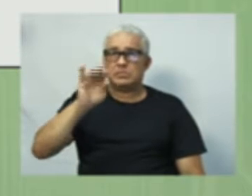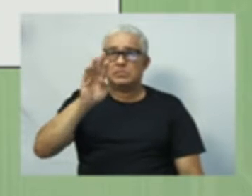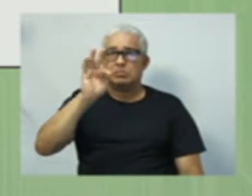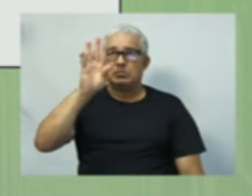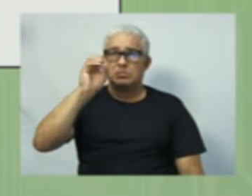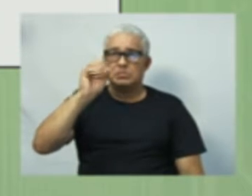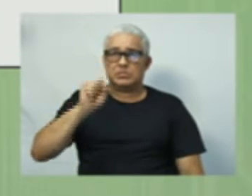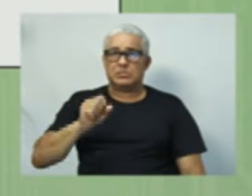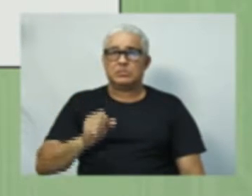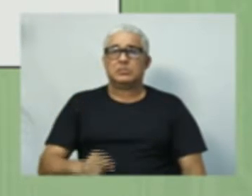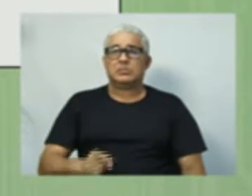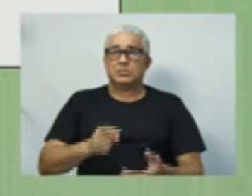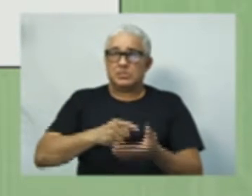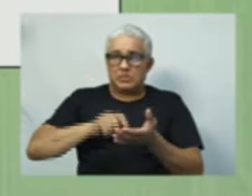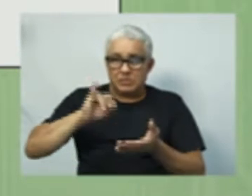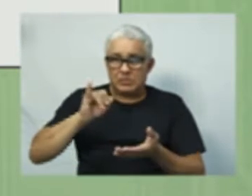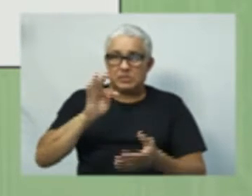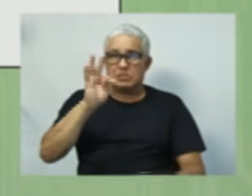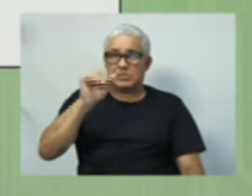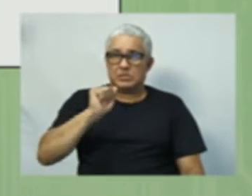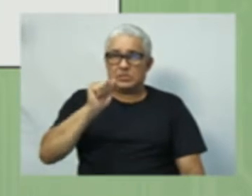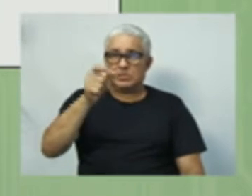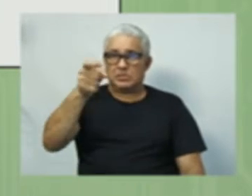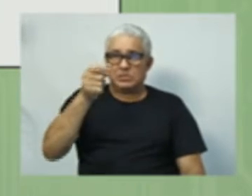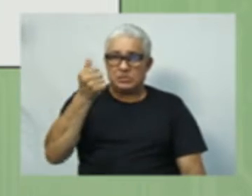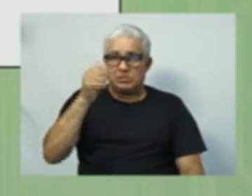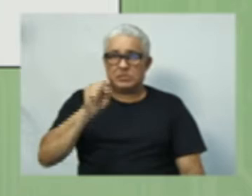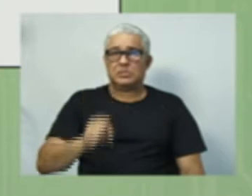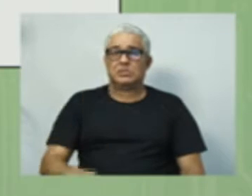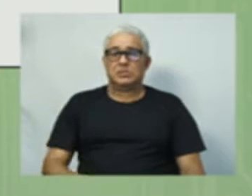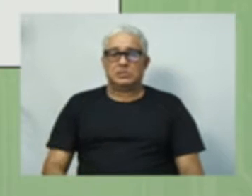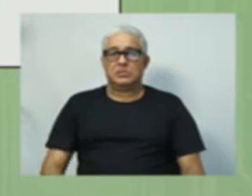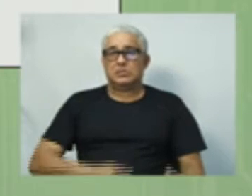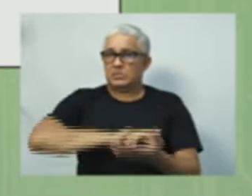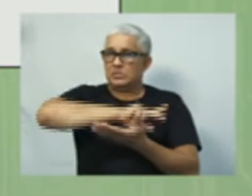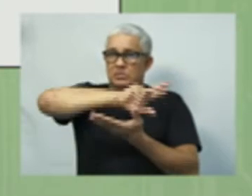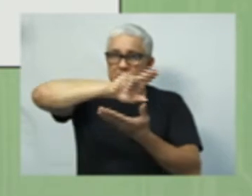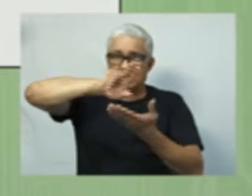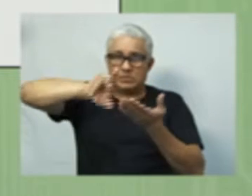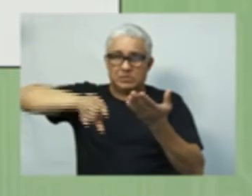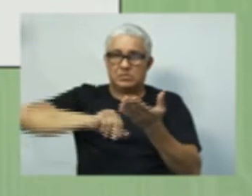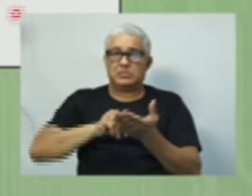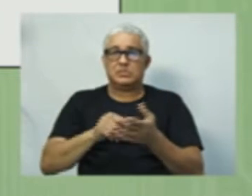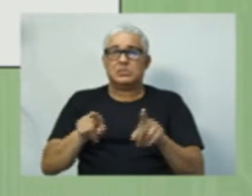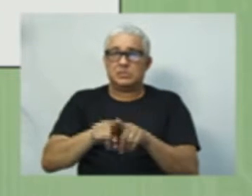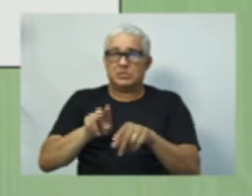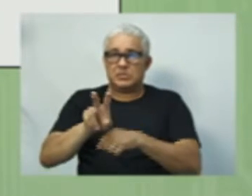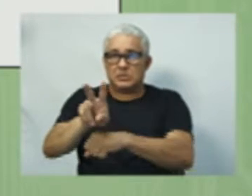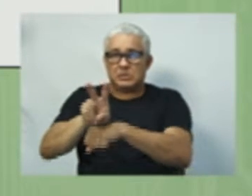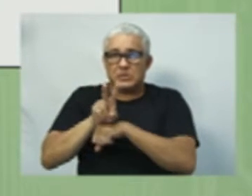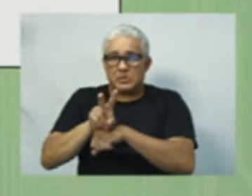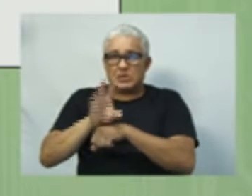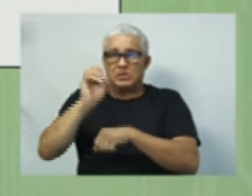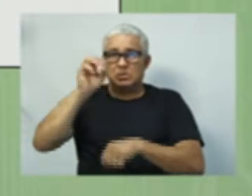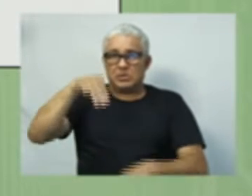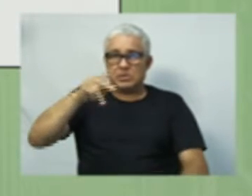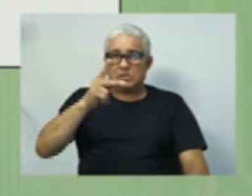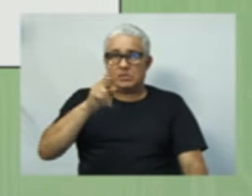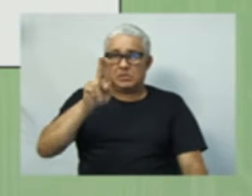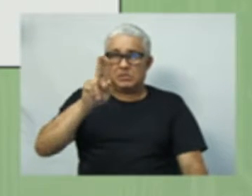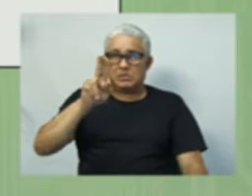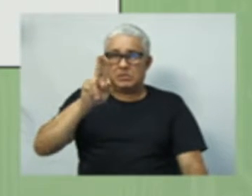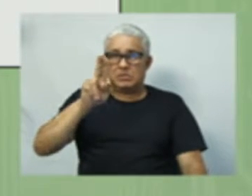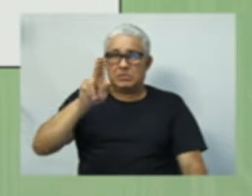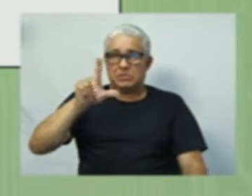Impostos, taxas, contribuições diversas e empréstimos compulsórios.